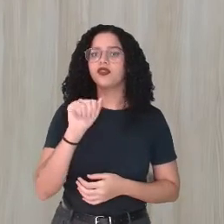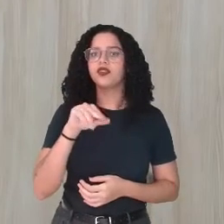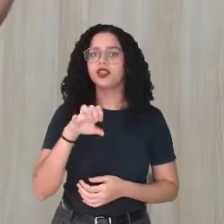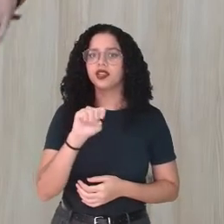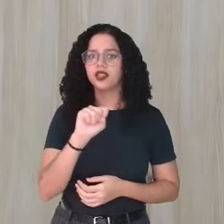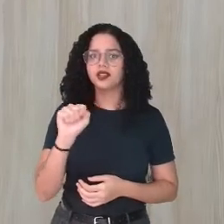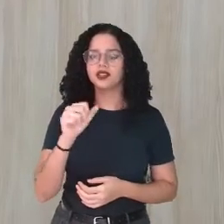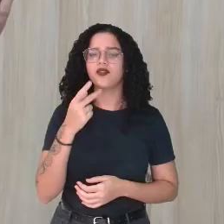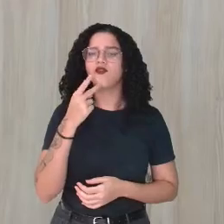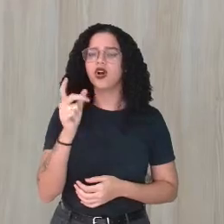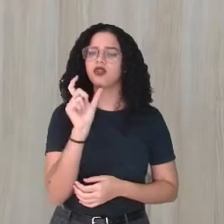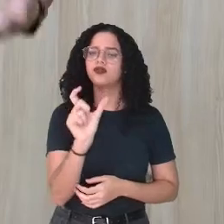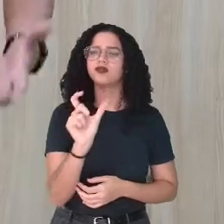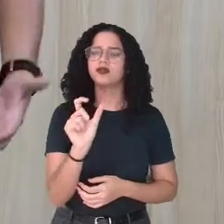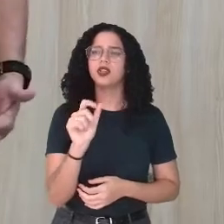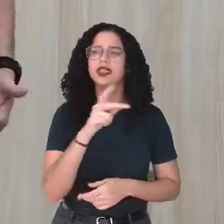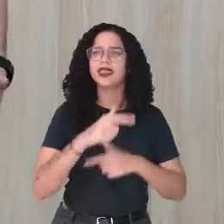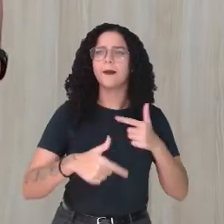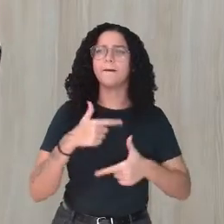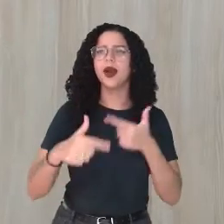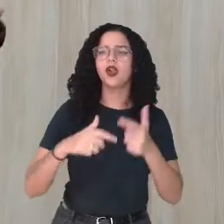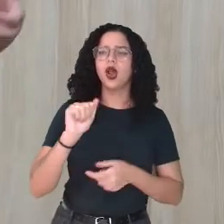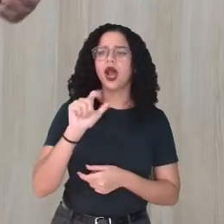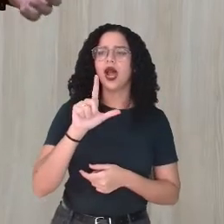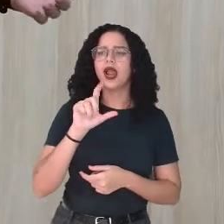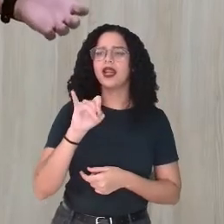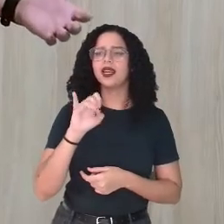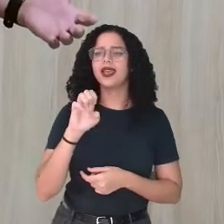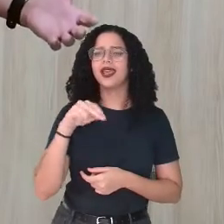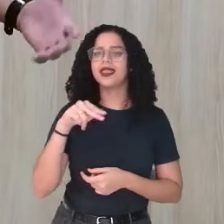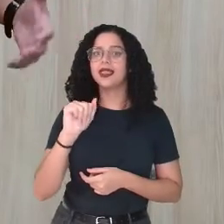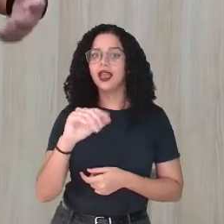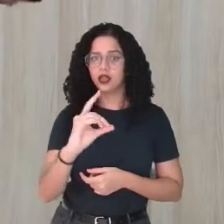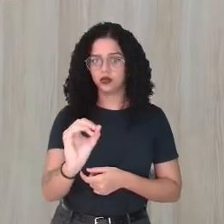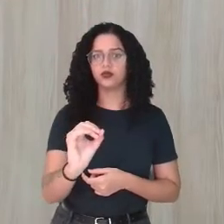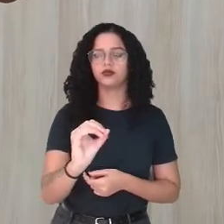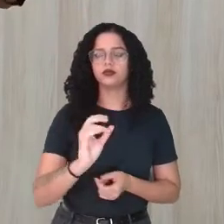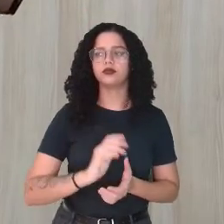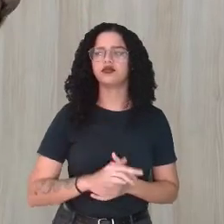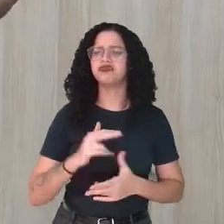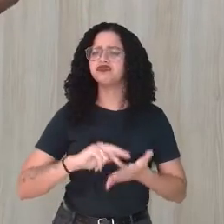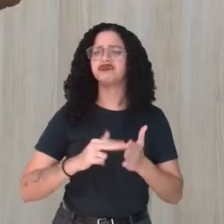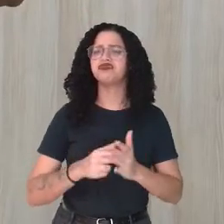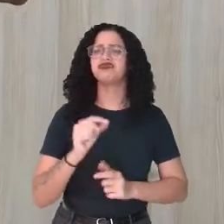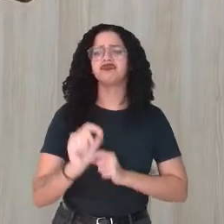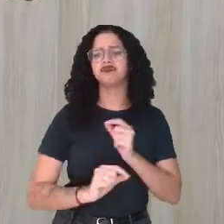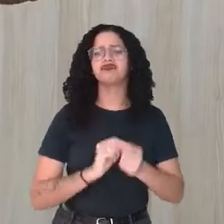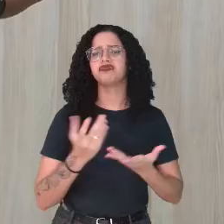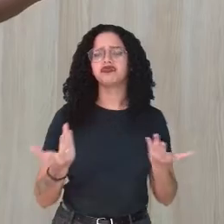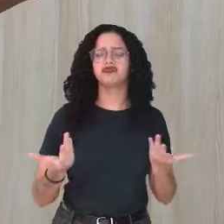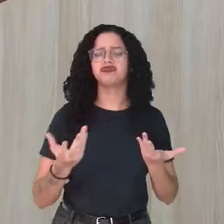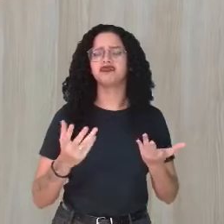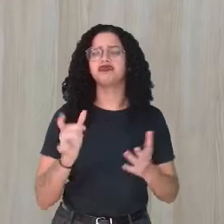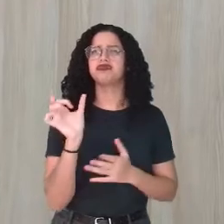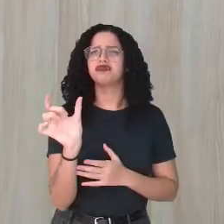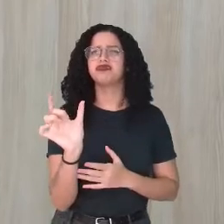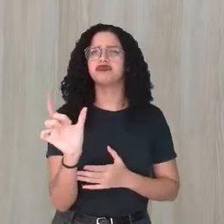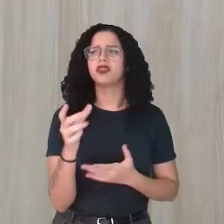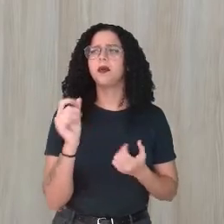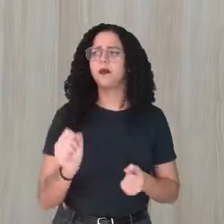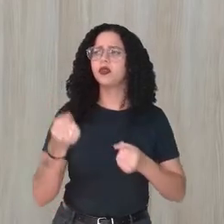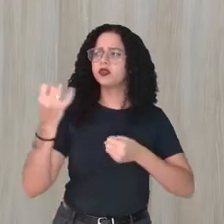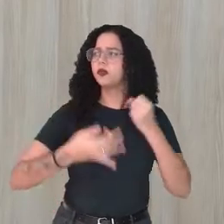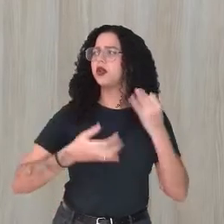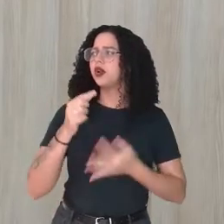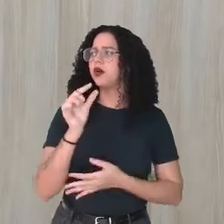termo, trabalho alienado. E o que ele queixou-se, professor? O que quer dizer isso? Não é que esse trabalho alienado? Pode falar um pouquinho para a